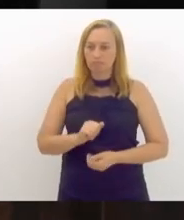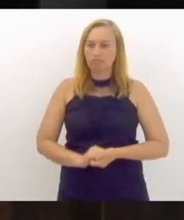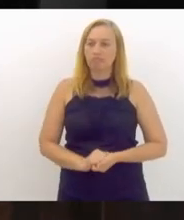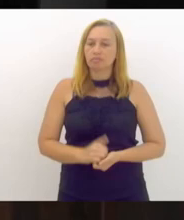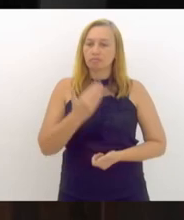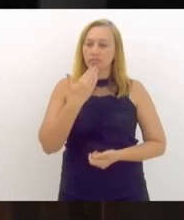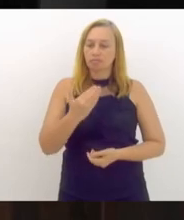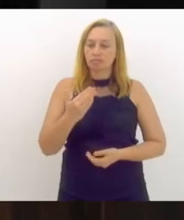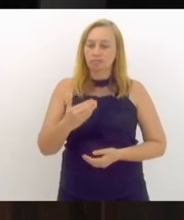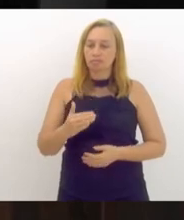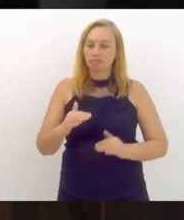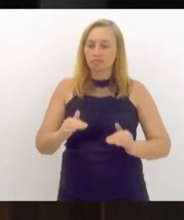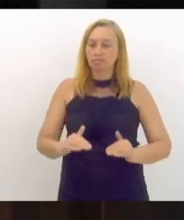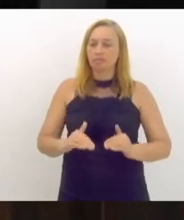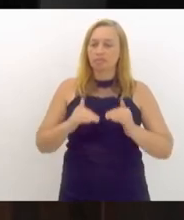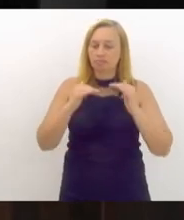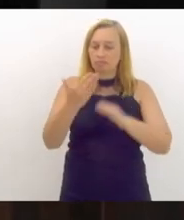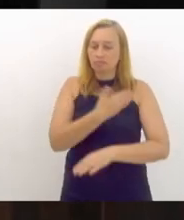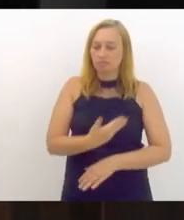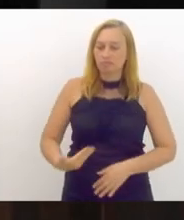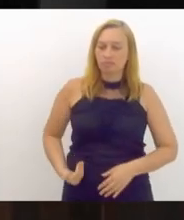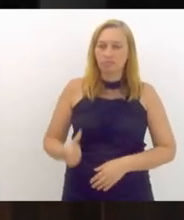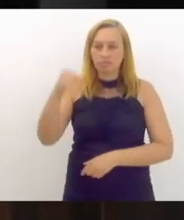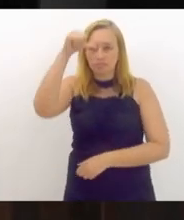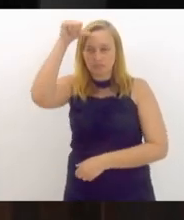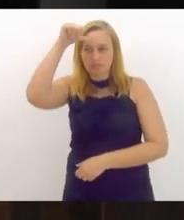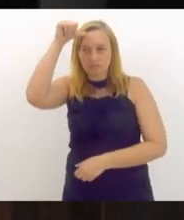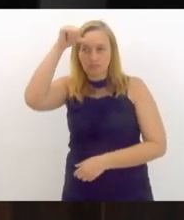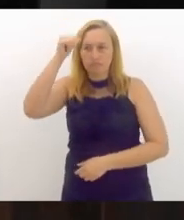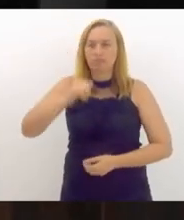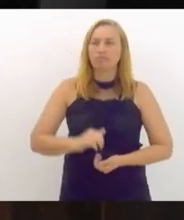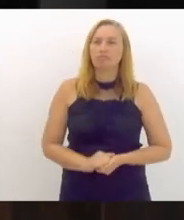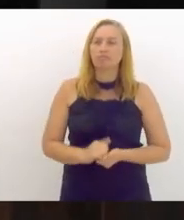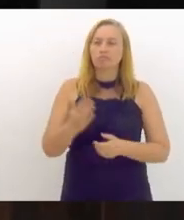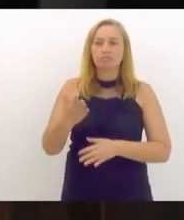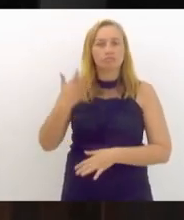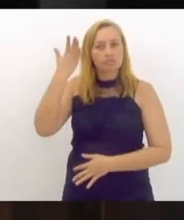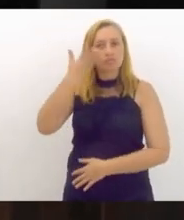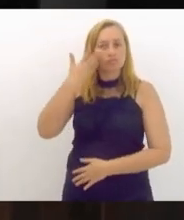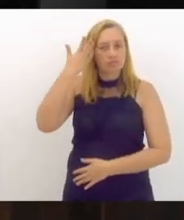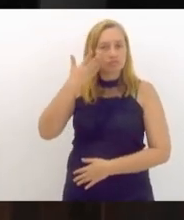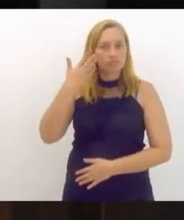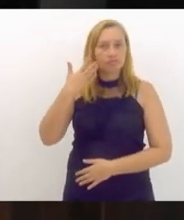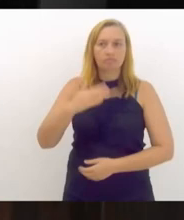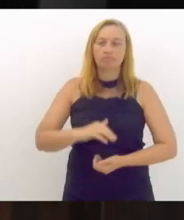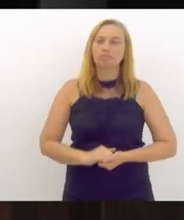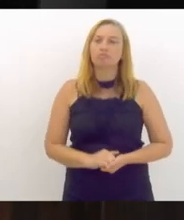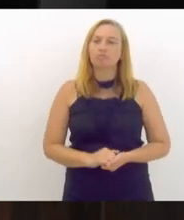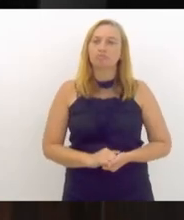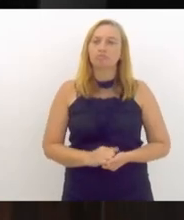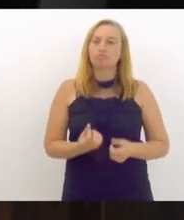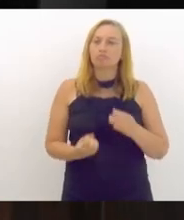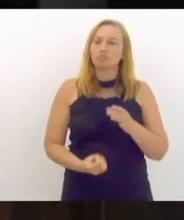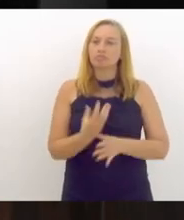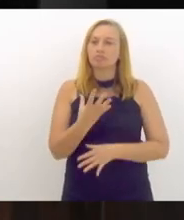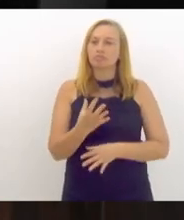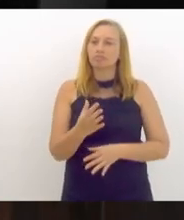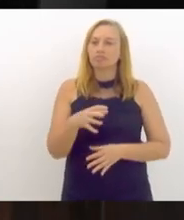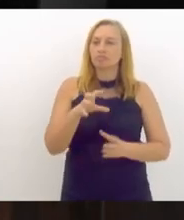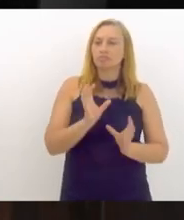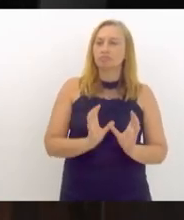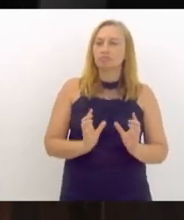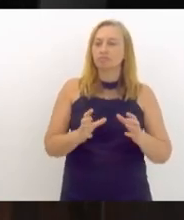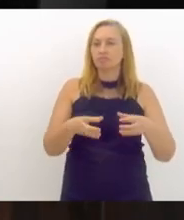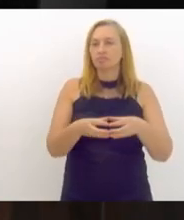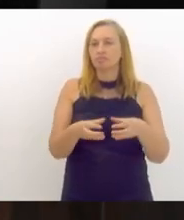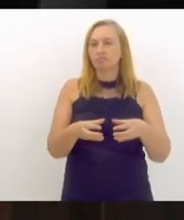solicito ao excelentíssimo senhor governador Cláudio Bonfim de Castro e Silva o envio de mensagens dispondo sobre a implantação de uma unidade especializada